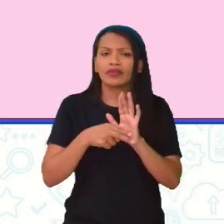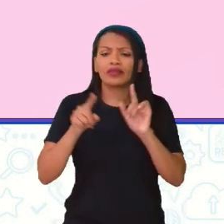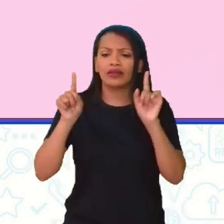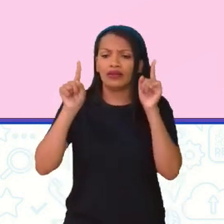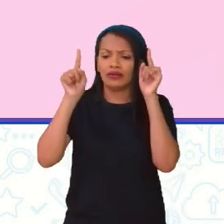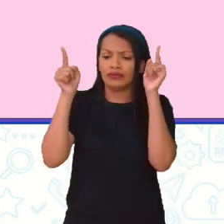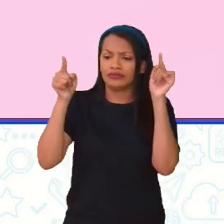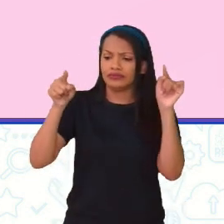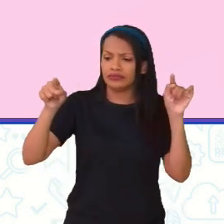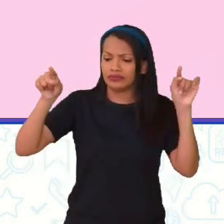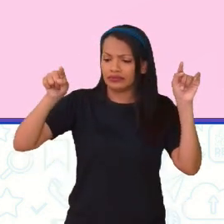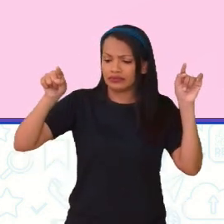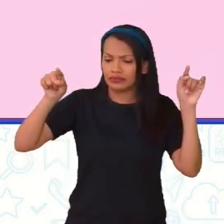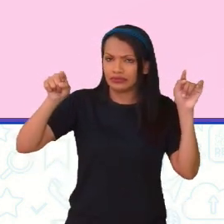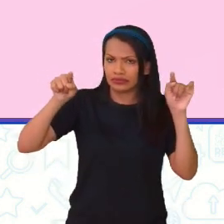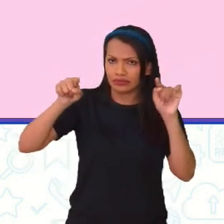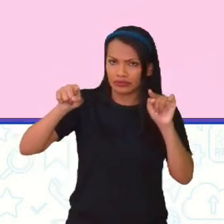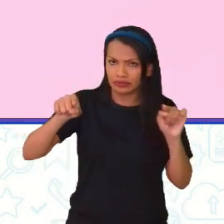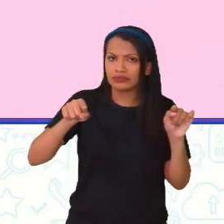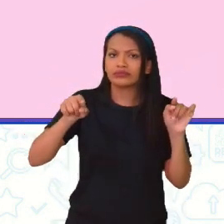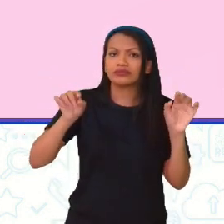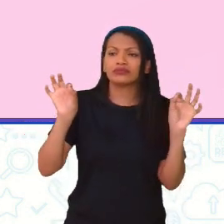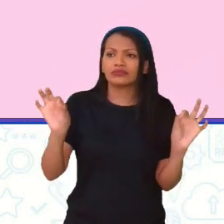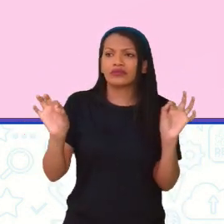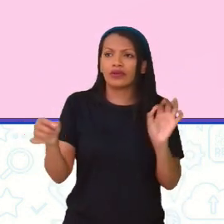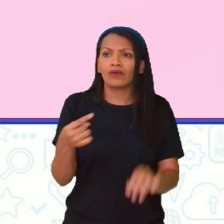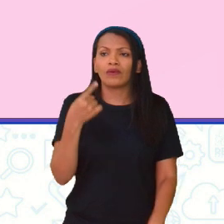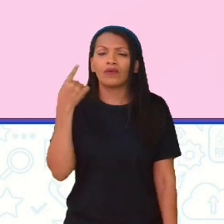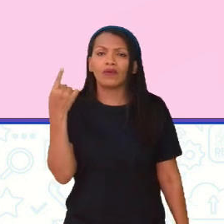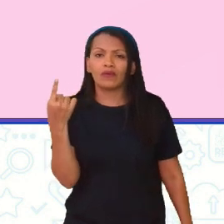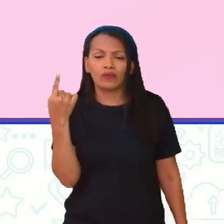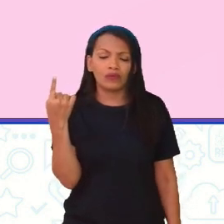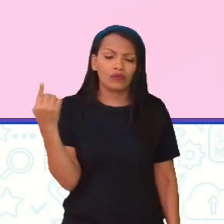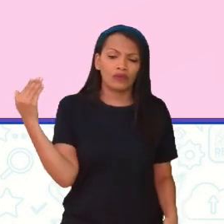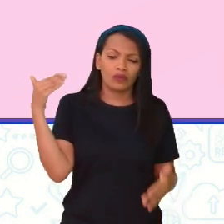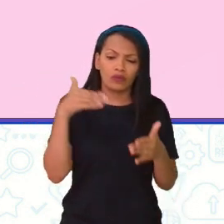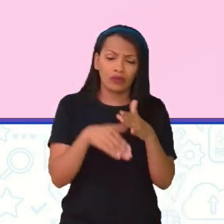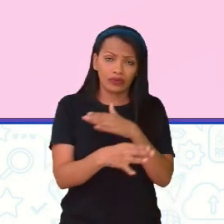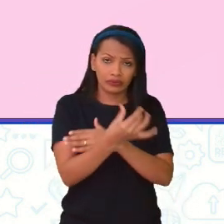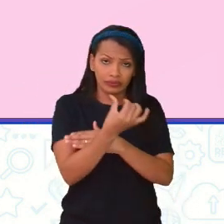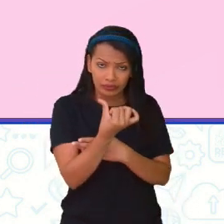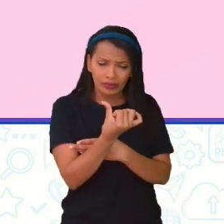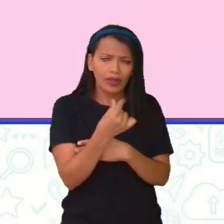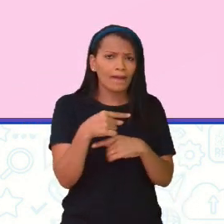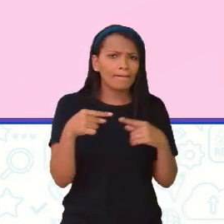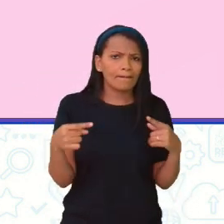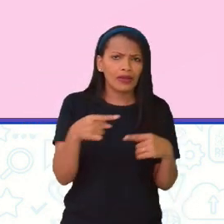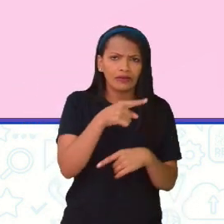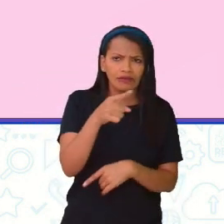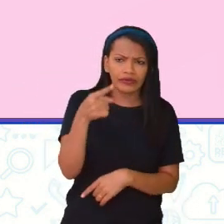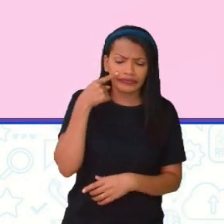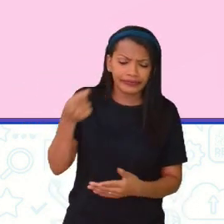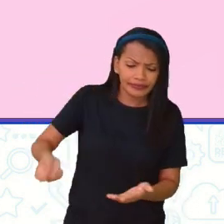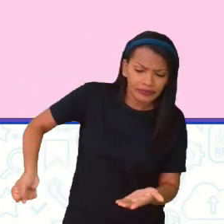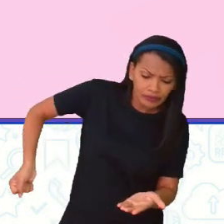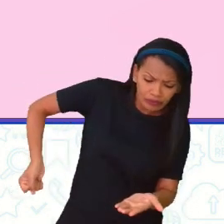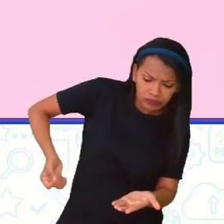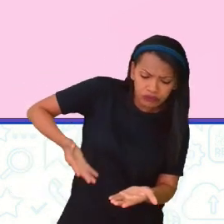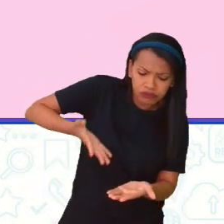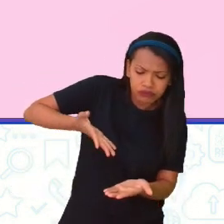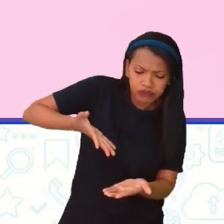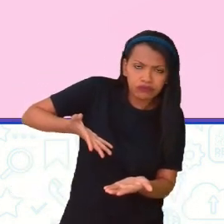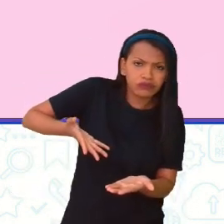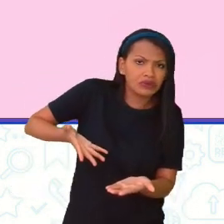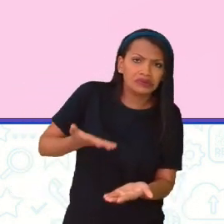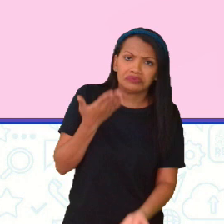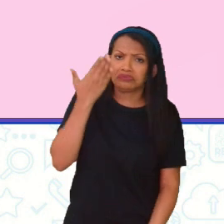chaves, é o conjunto do 1, 2, 3, 4, 5 e 6. Mas quando você lança esse dado,